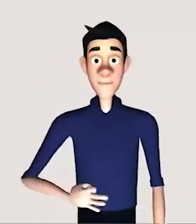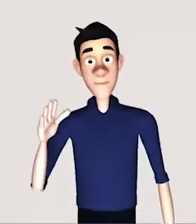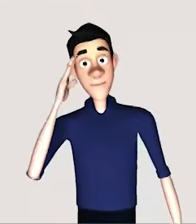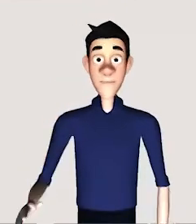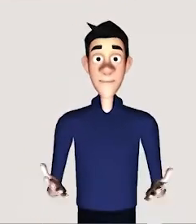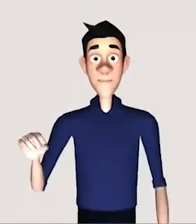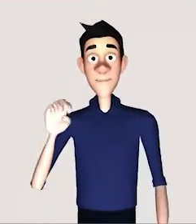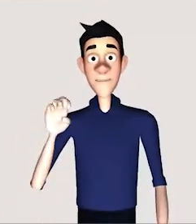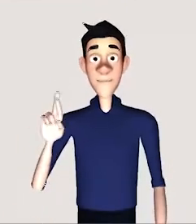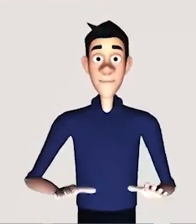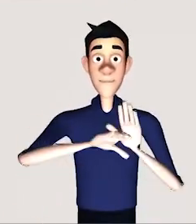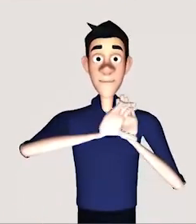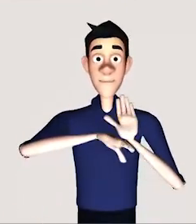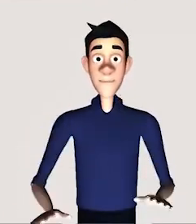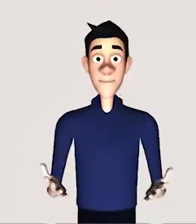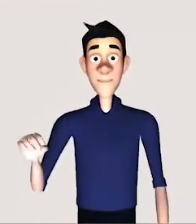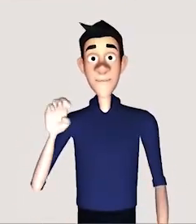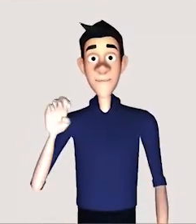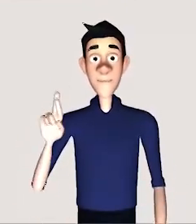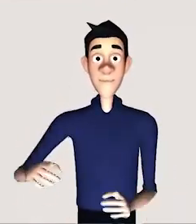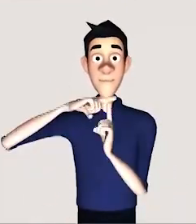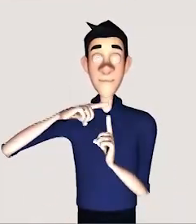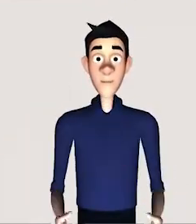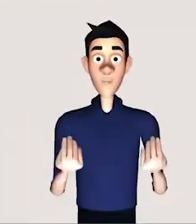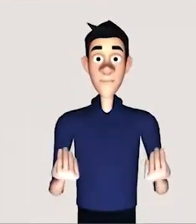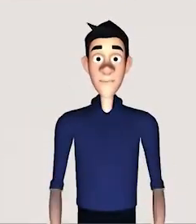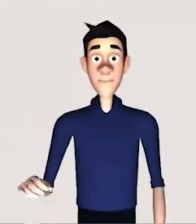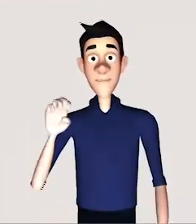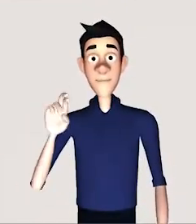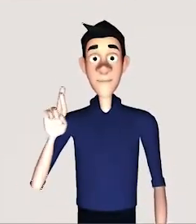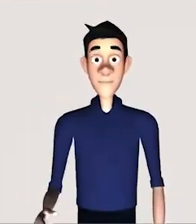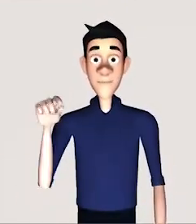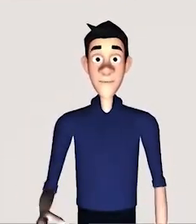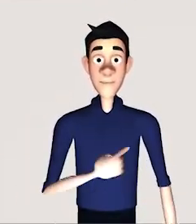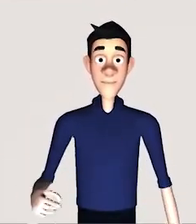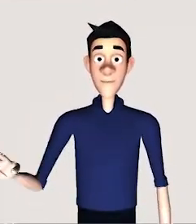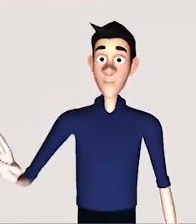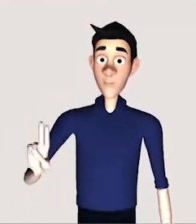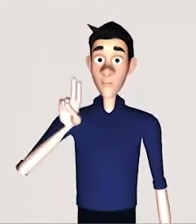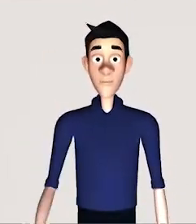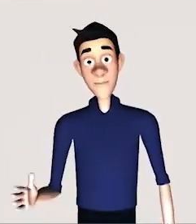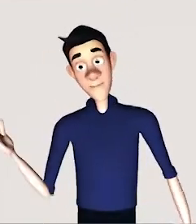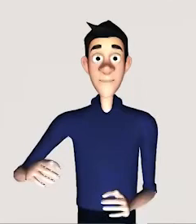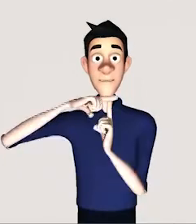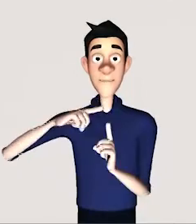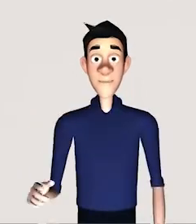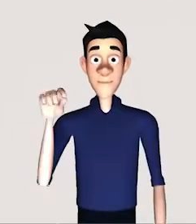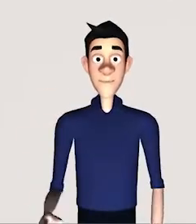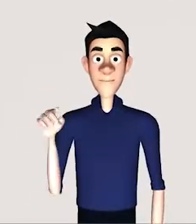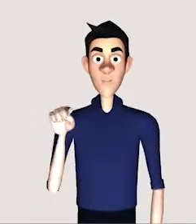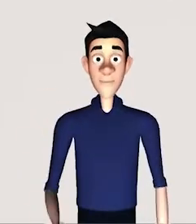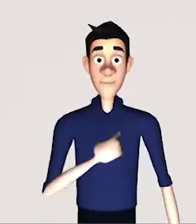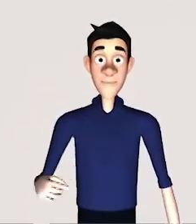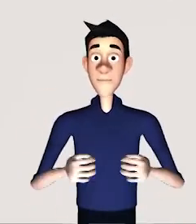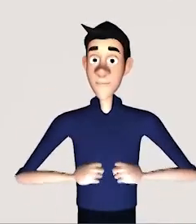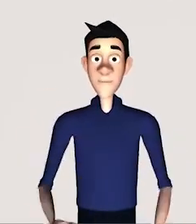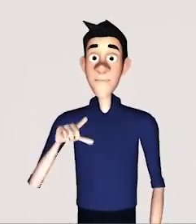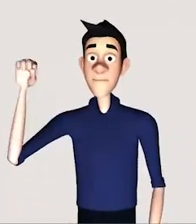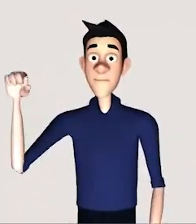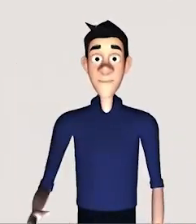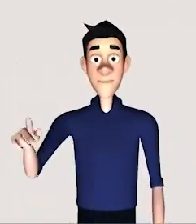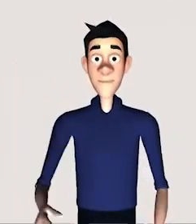eu posso partir para poder construir, caso eu ainda não faça. Na próxima aula, a gente vai abordar um outro assunto